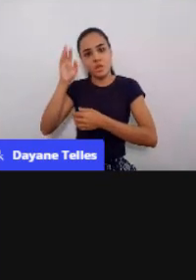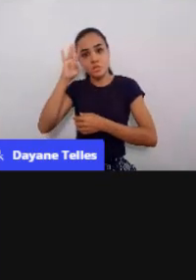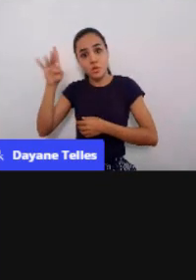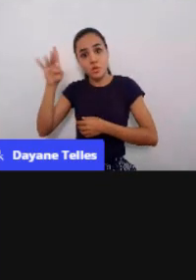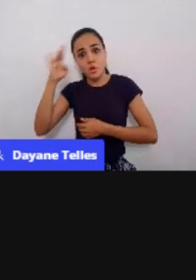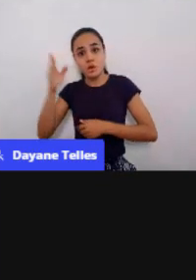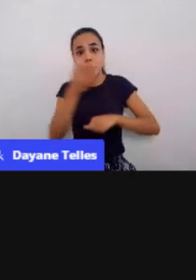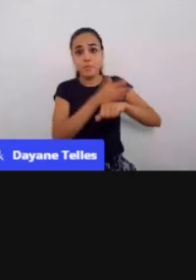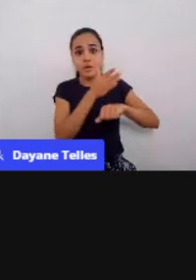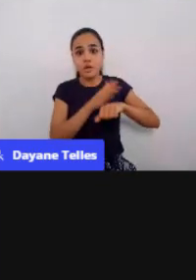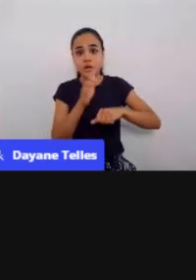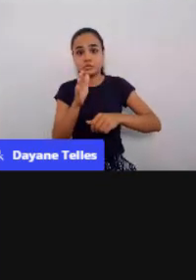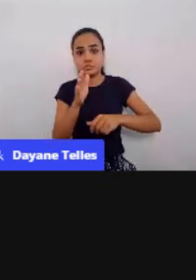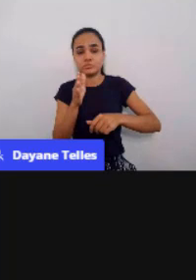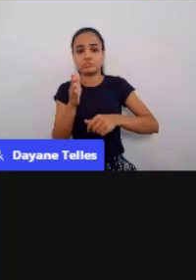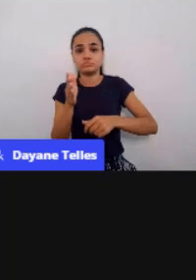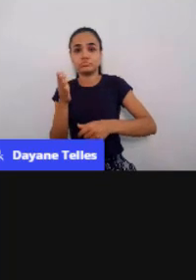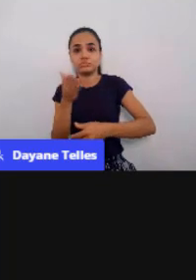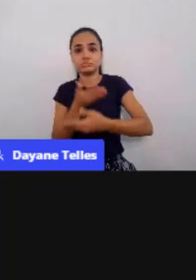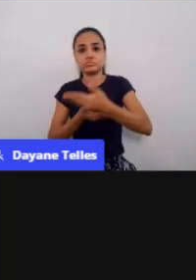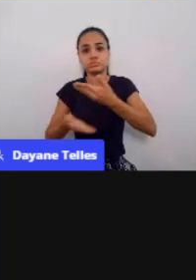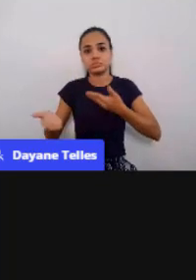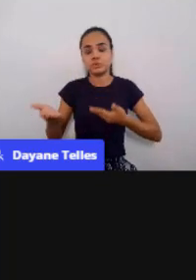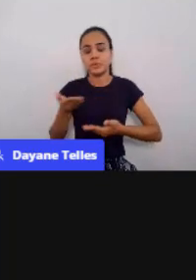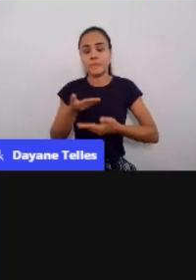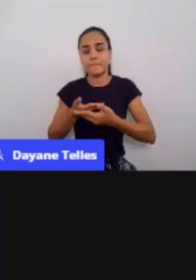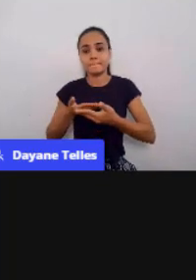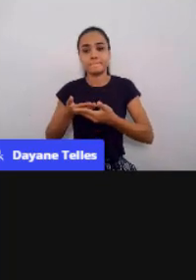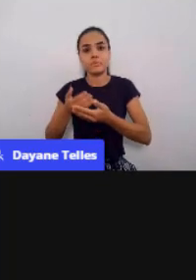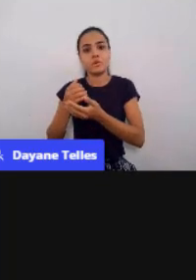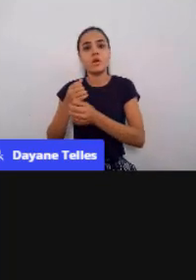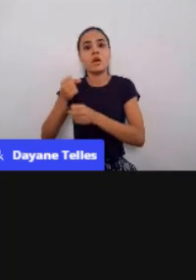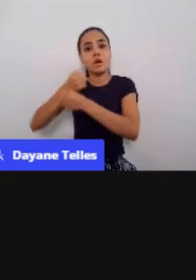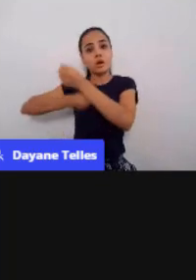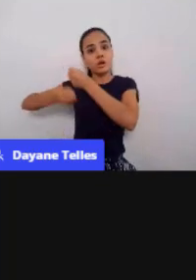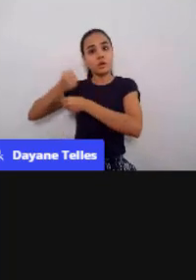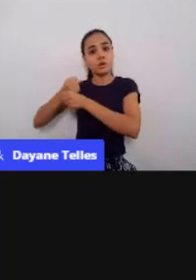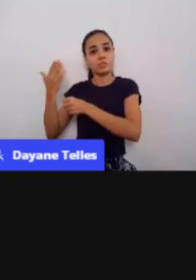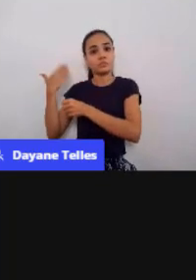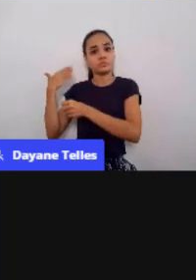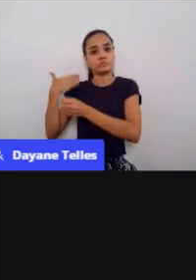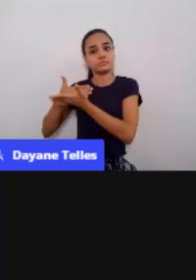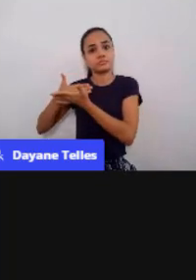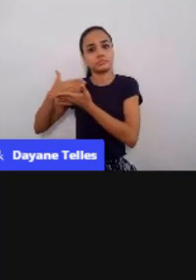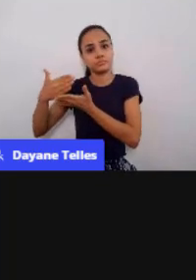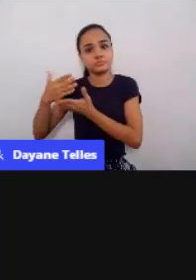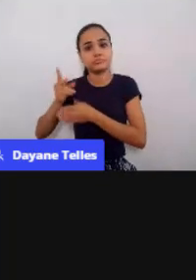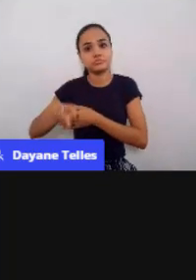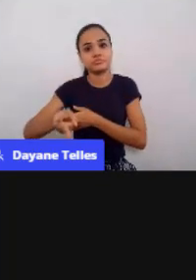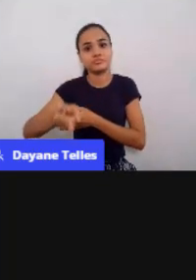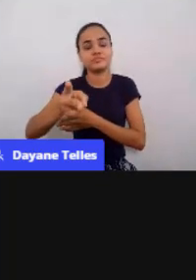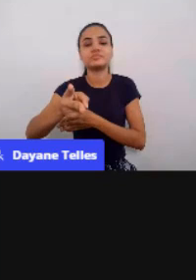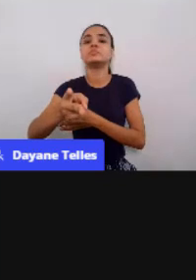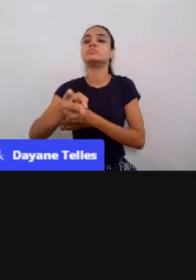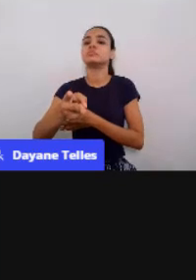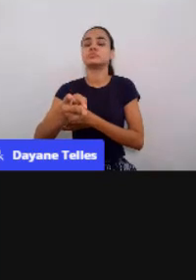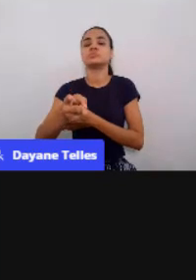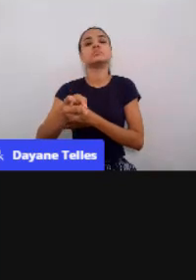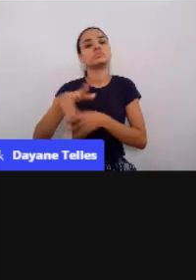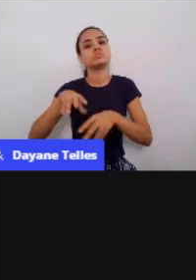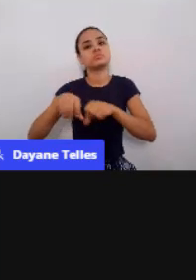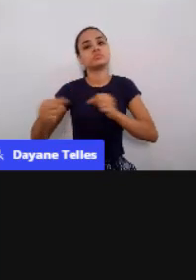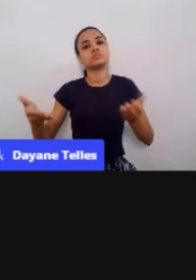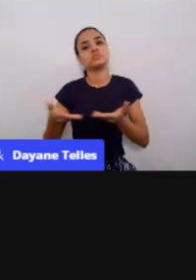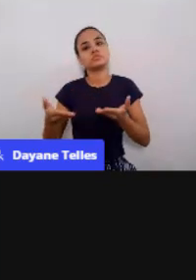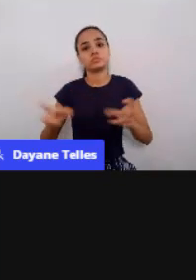né, que nós começamos o ano passado. E para essa formação de hoje, nós estamos trazendo um tema, possibilidades